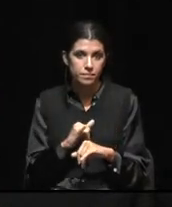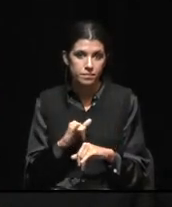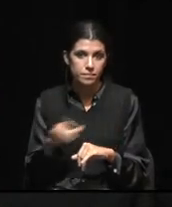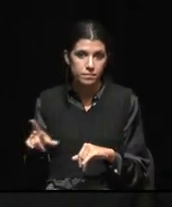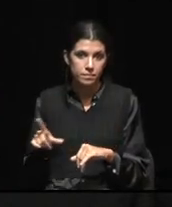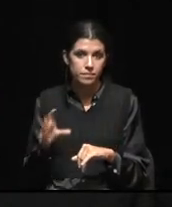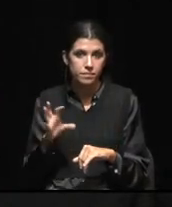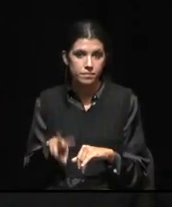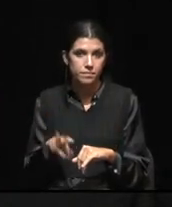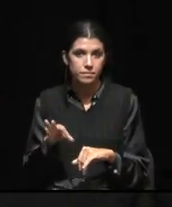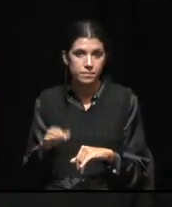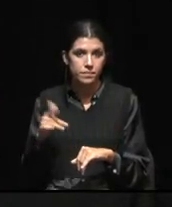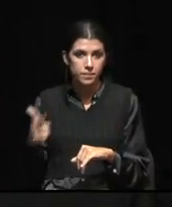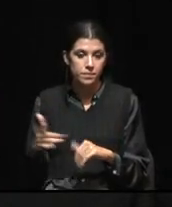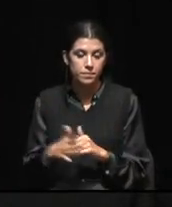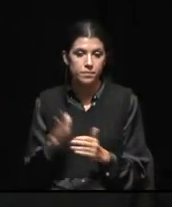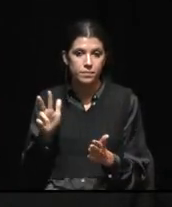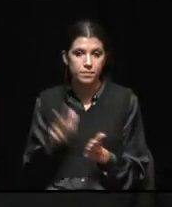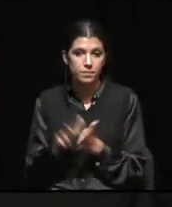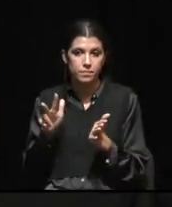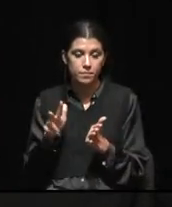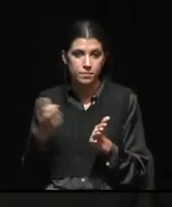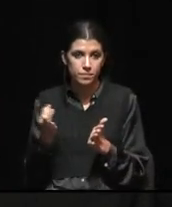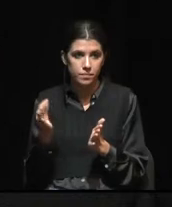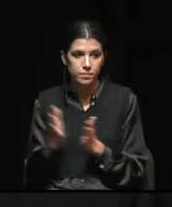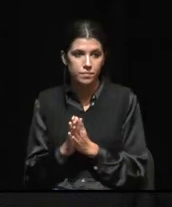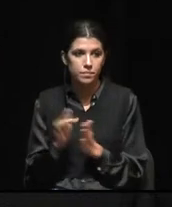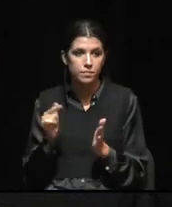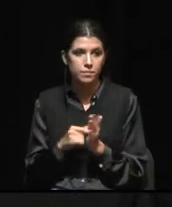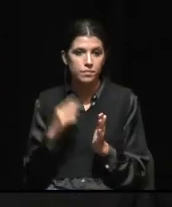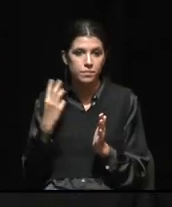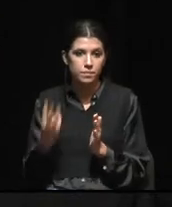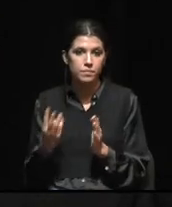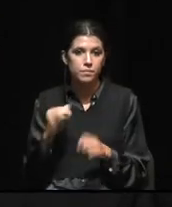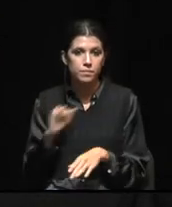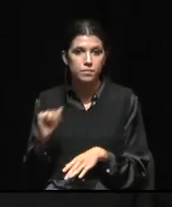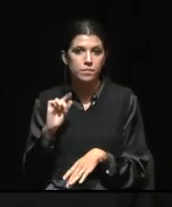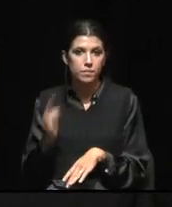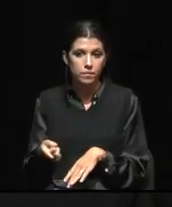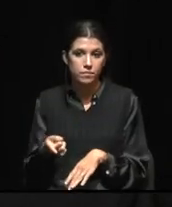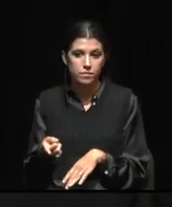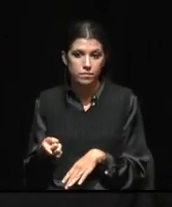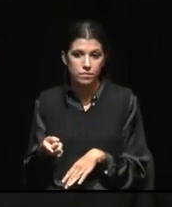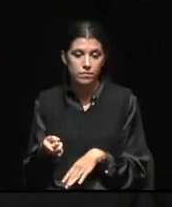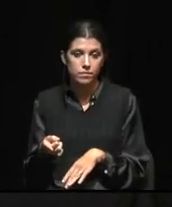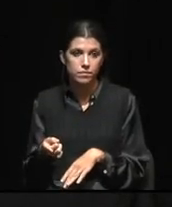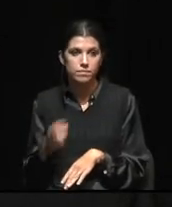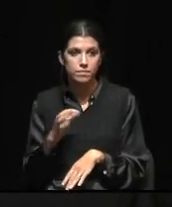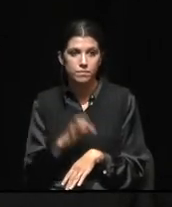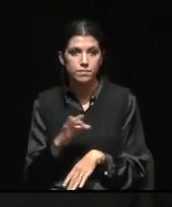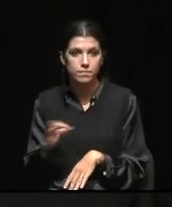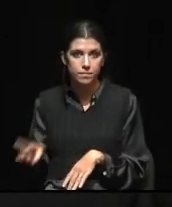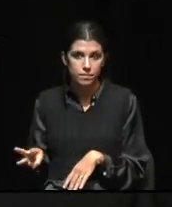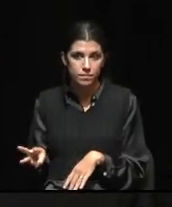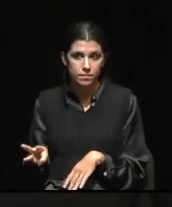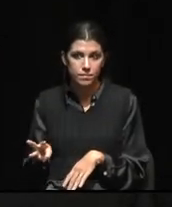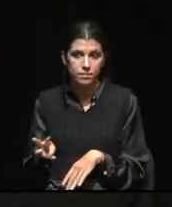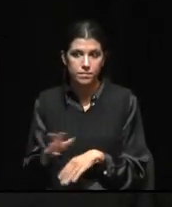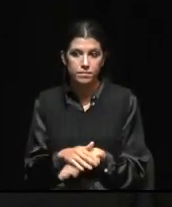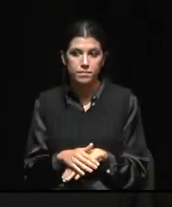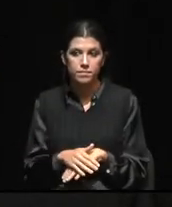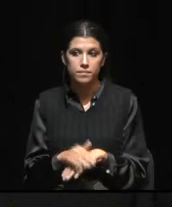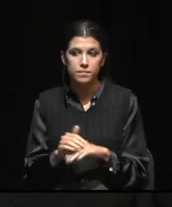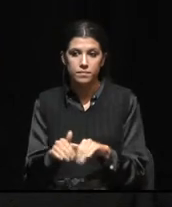e mpt aprovado ponto três quem Vota contra PPM quem